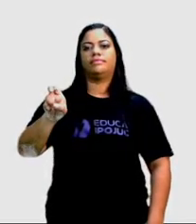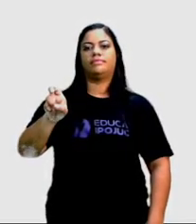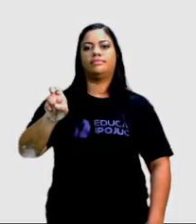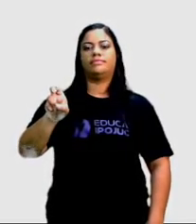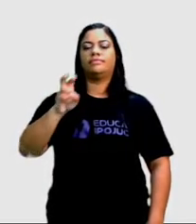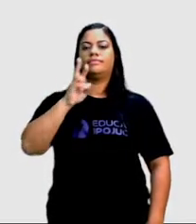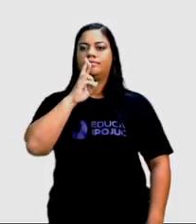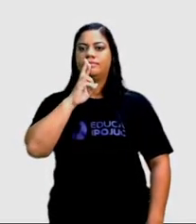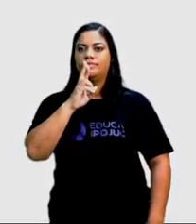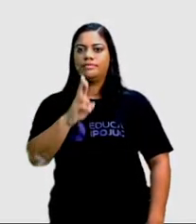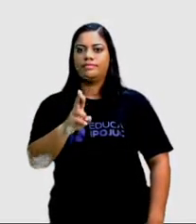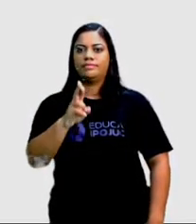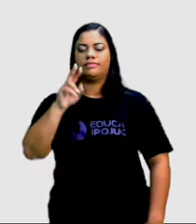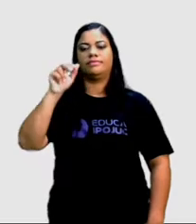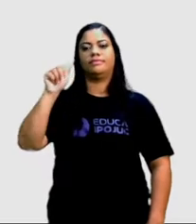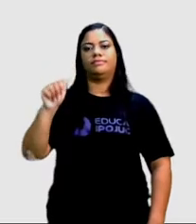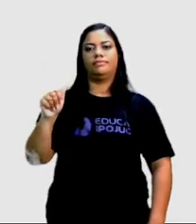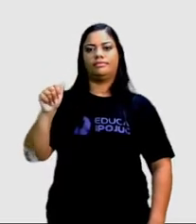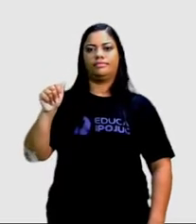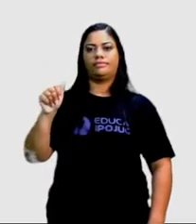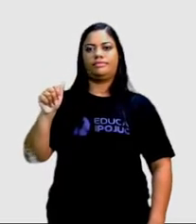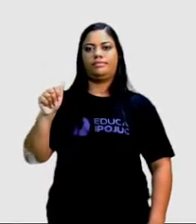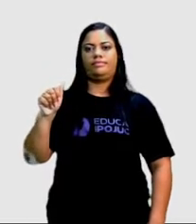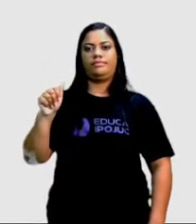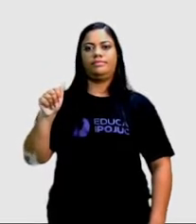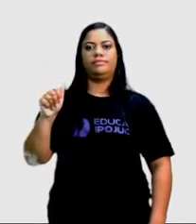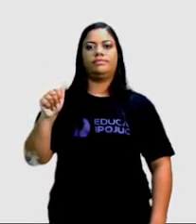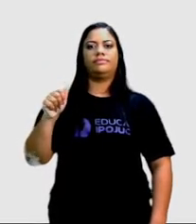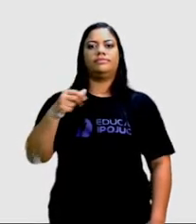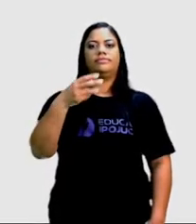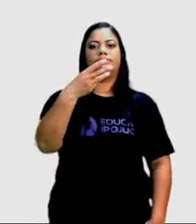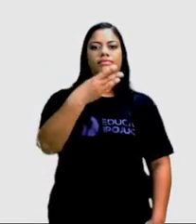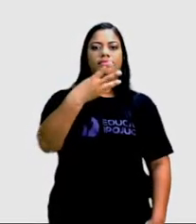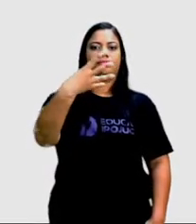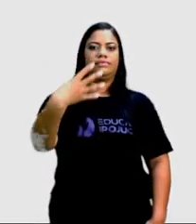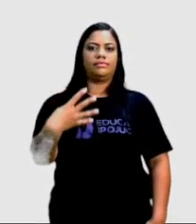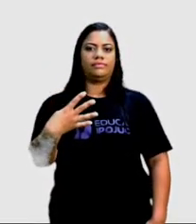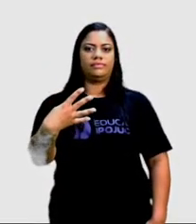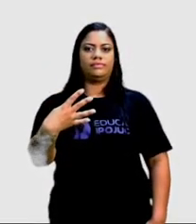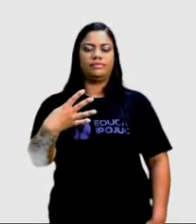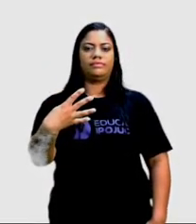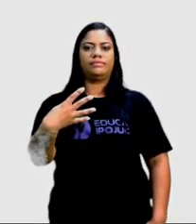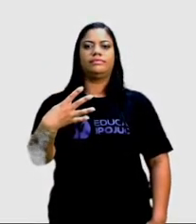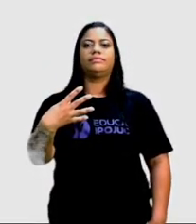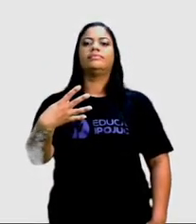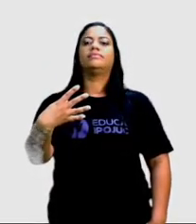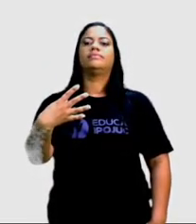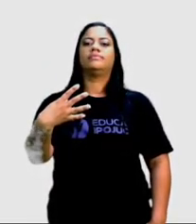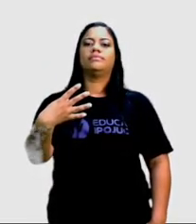Então, a resposta A, que vai ser 34 e aqui